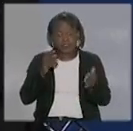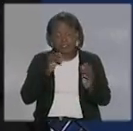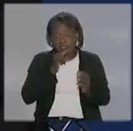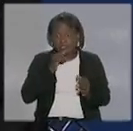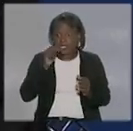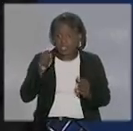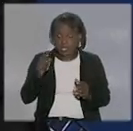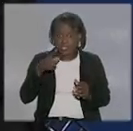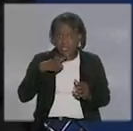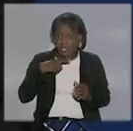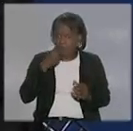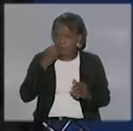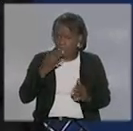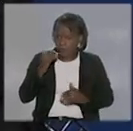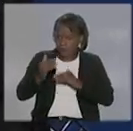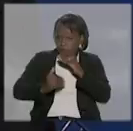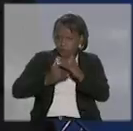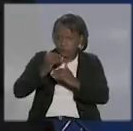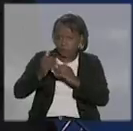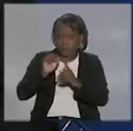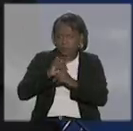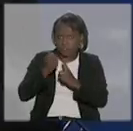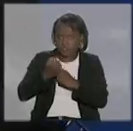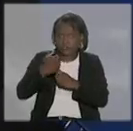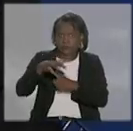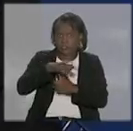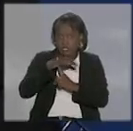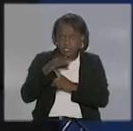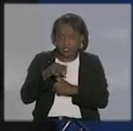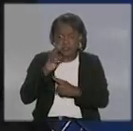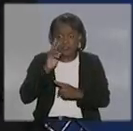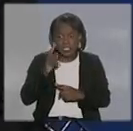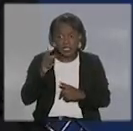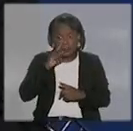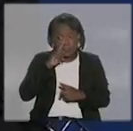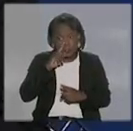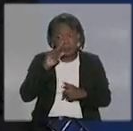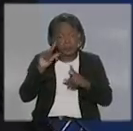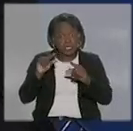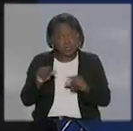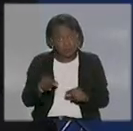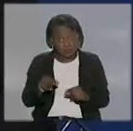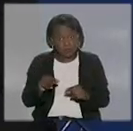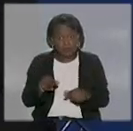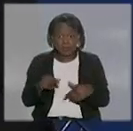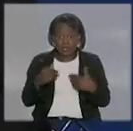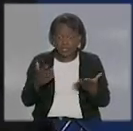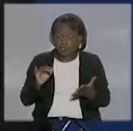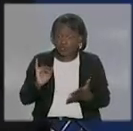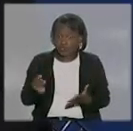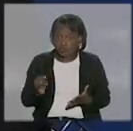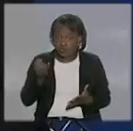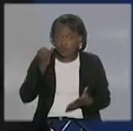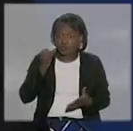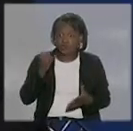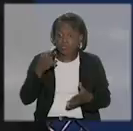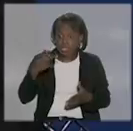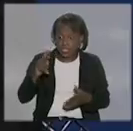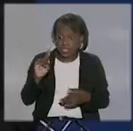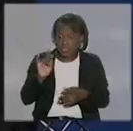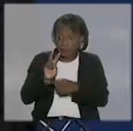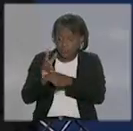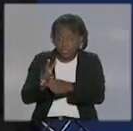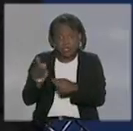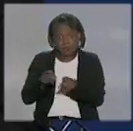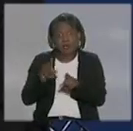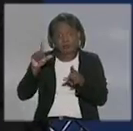tem um bom desempenho socioambiental, o banco vai entender que ele tem um risco menor e com isso a taxa de juros que o banco vai cobrar